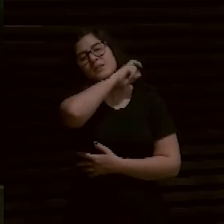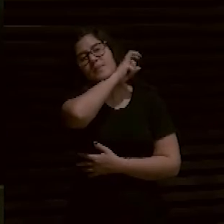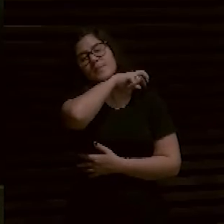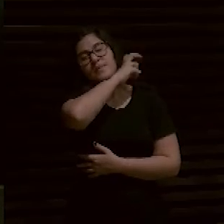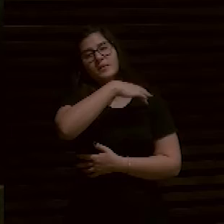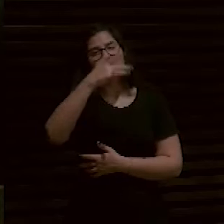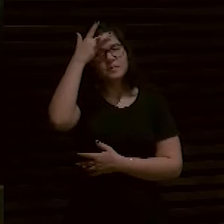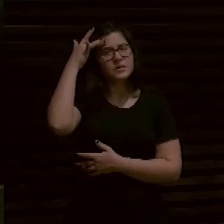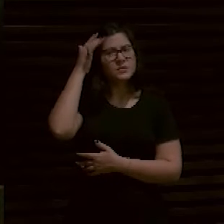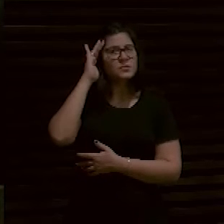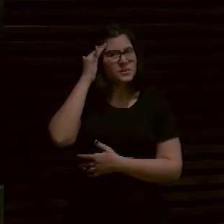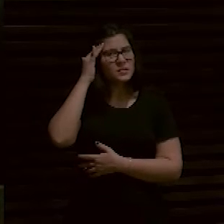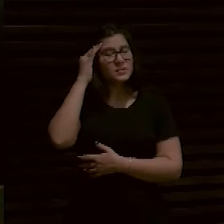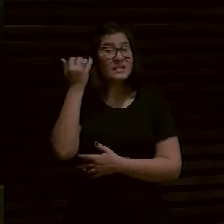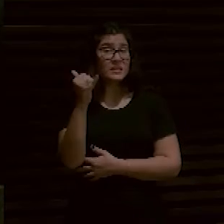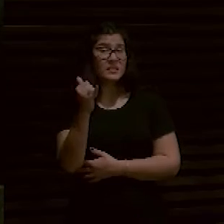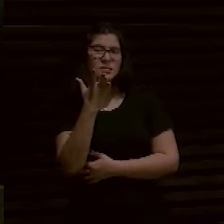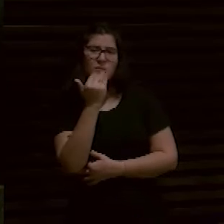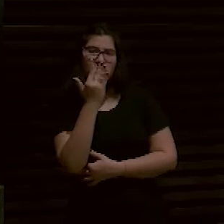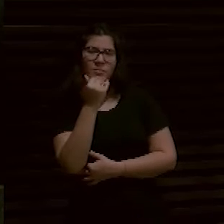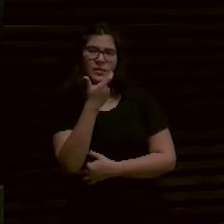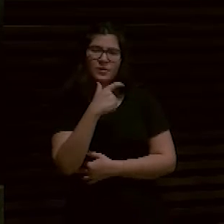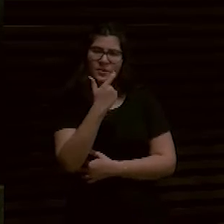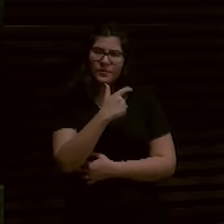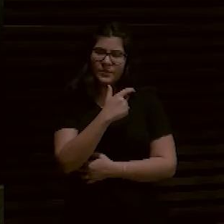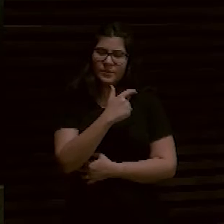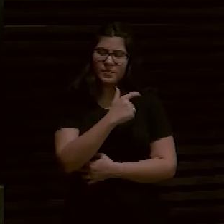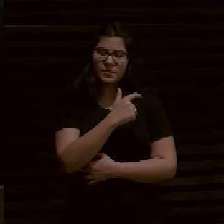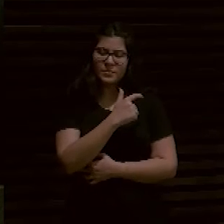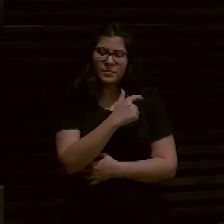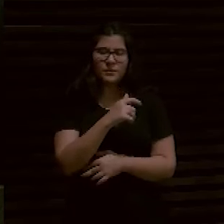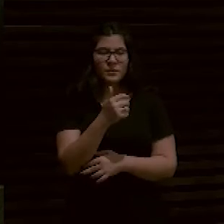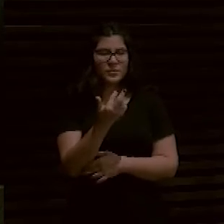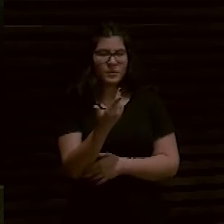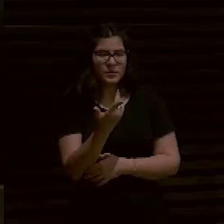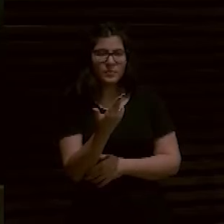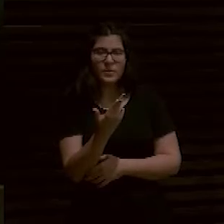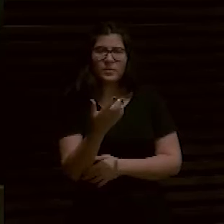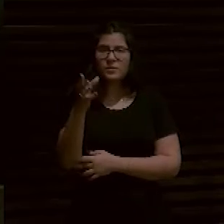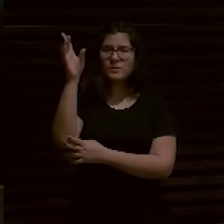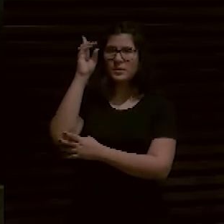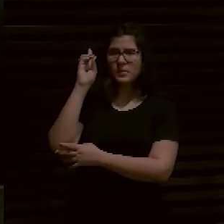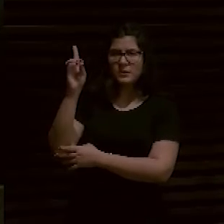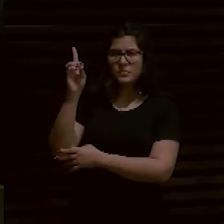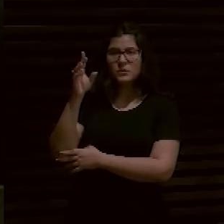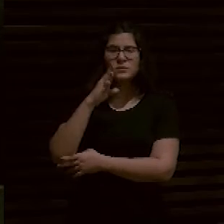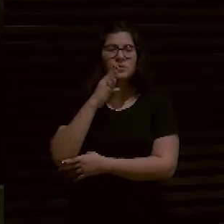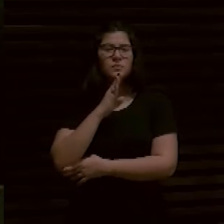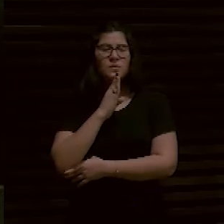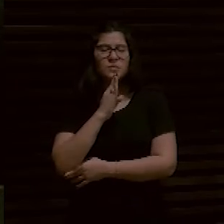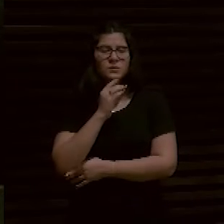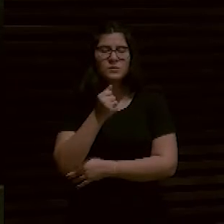ele comer da fruta, será como Deus, será conhecedor do bem e